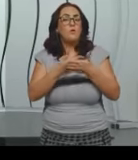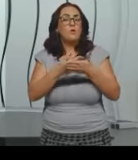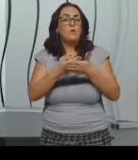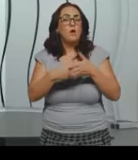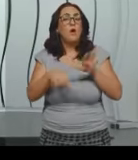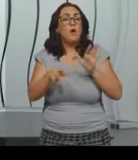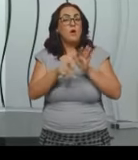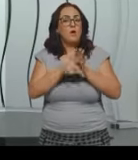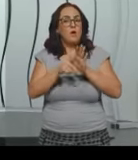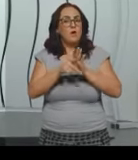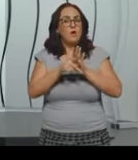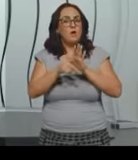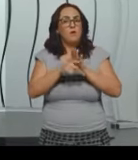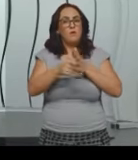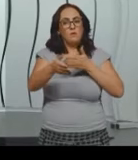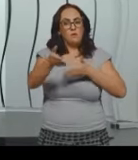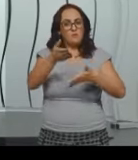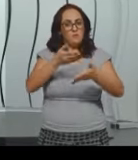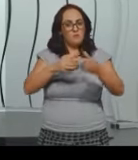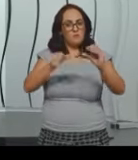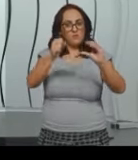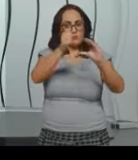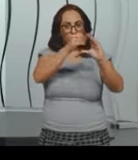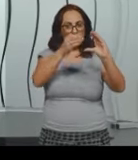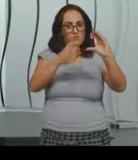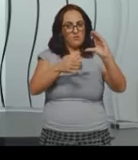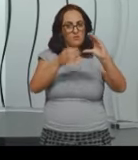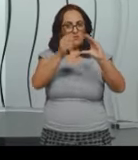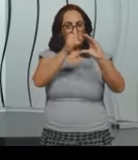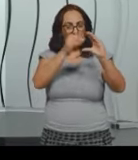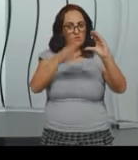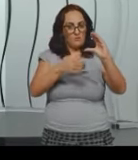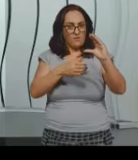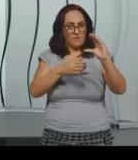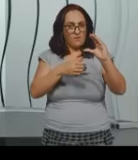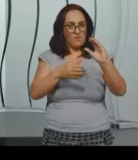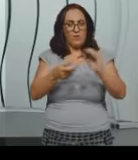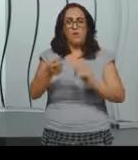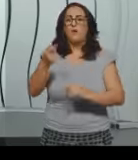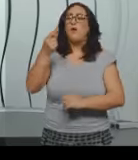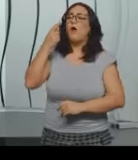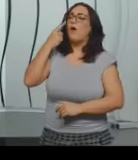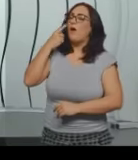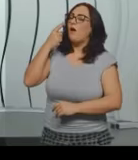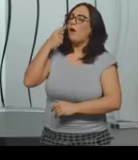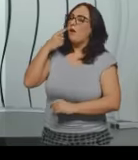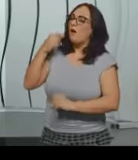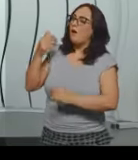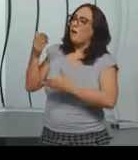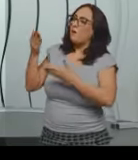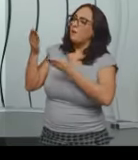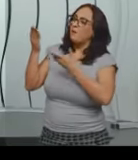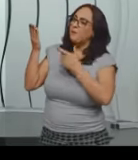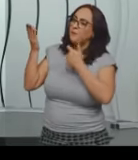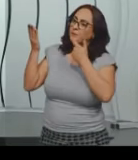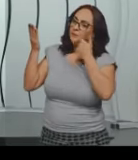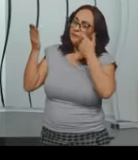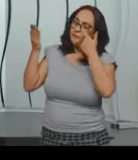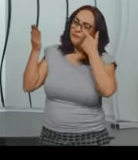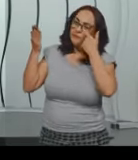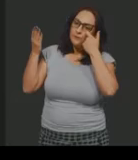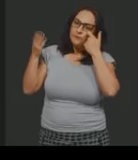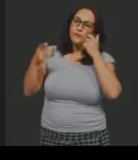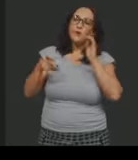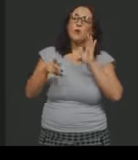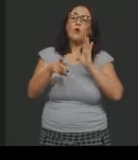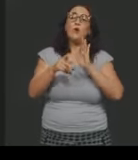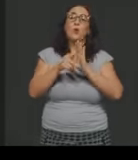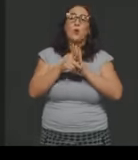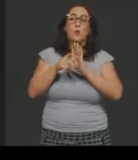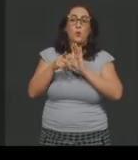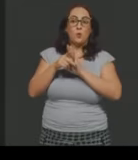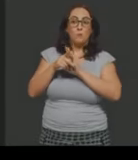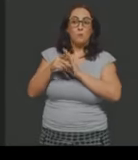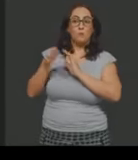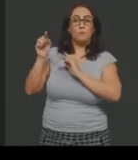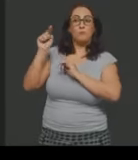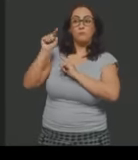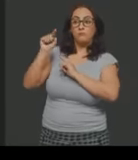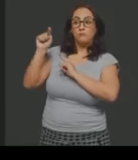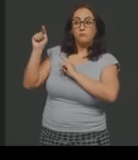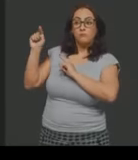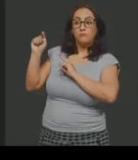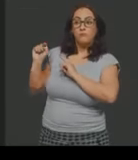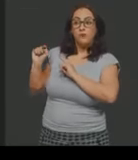propriamente dito, tá? Então, das plantas vasculares sem sementes, o que nós conhecemos